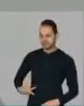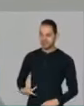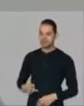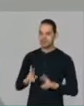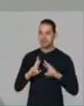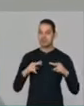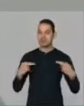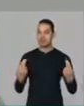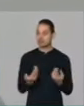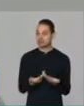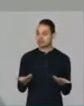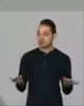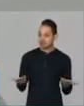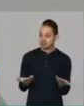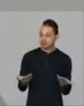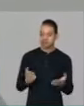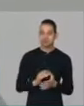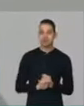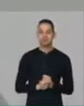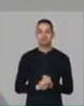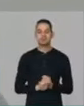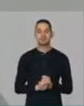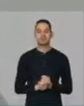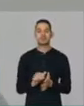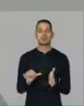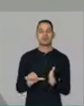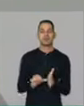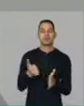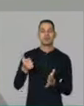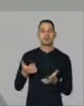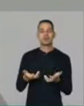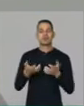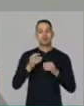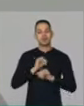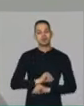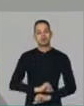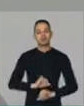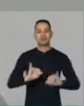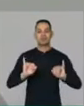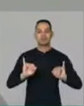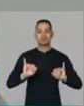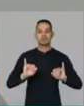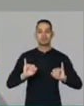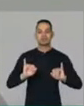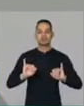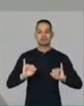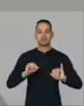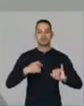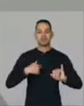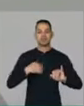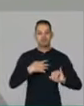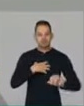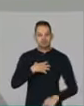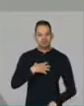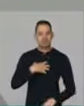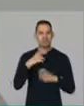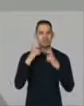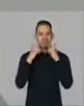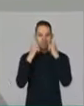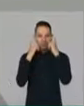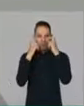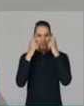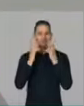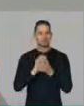Quero, deputada Rosângela, em primeiro lugar, registrar a minha vergonha por